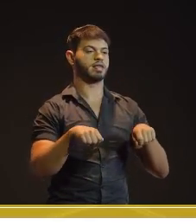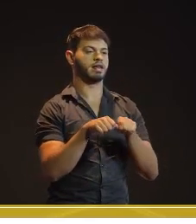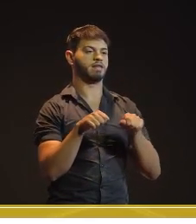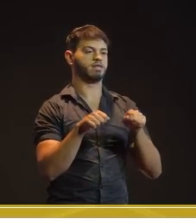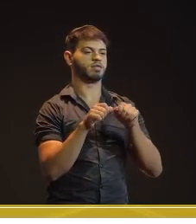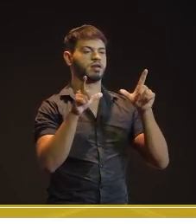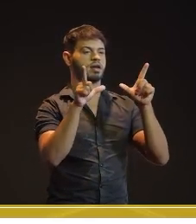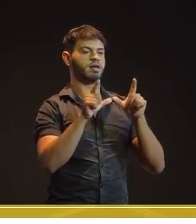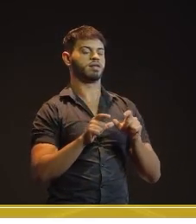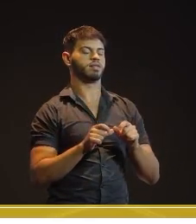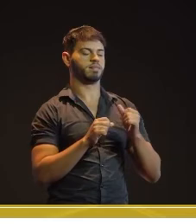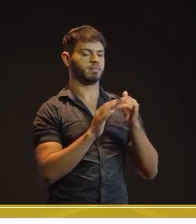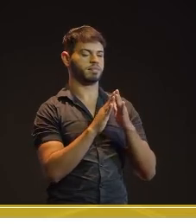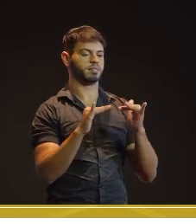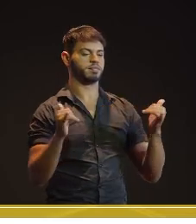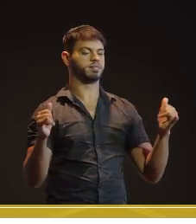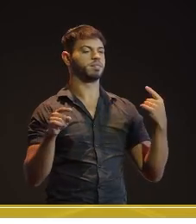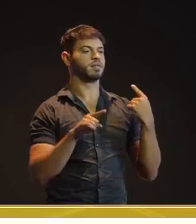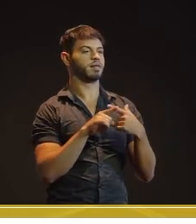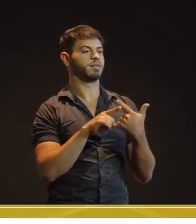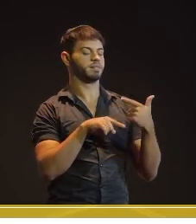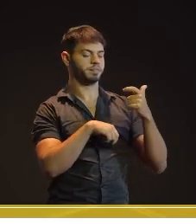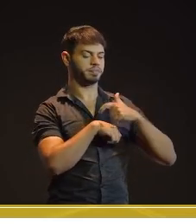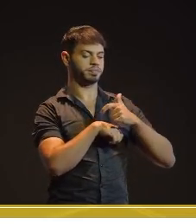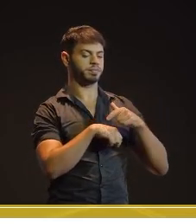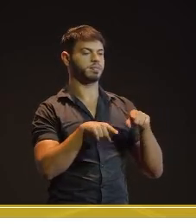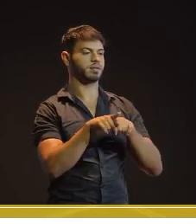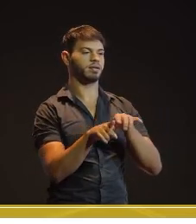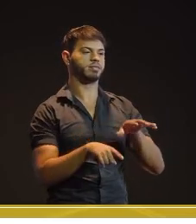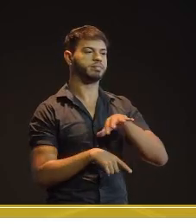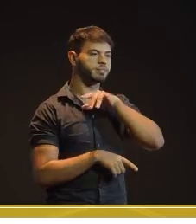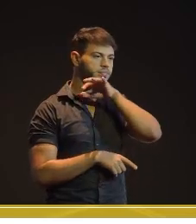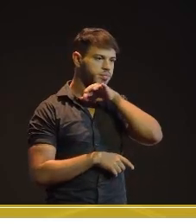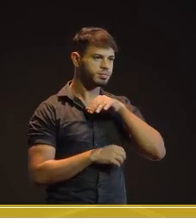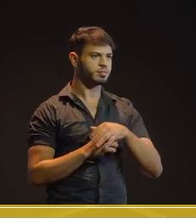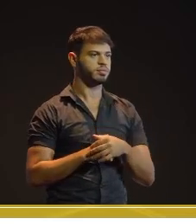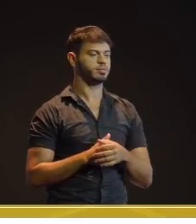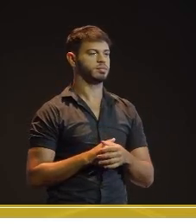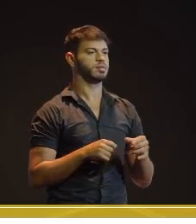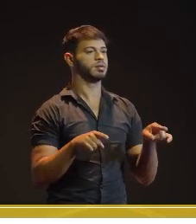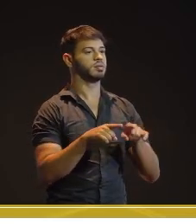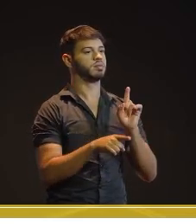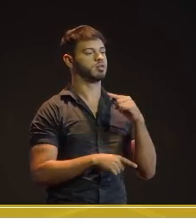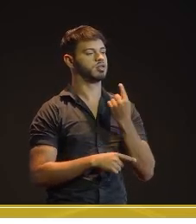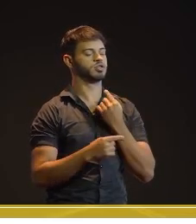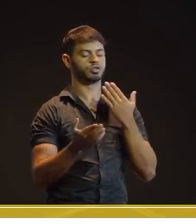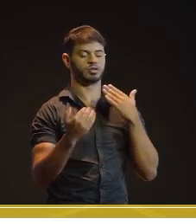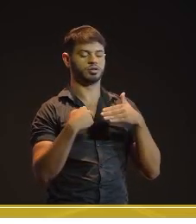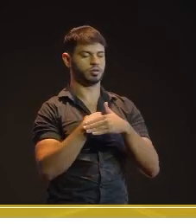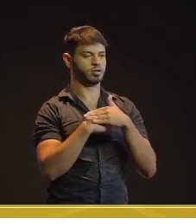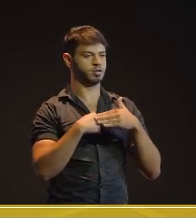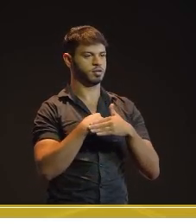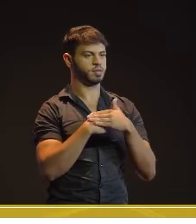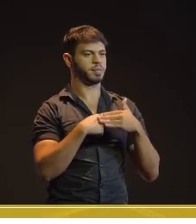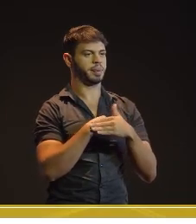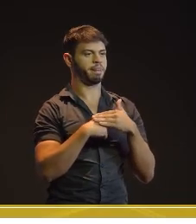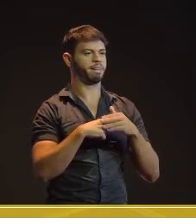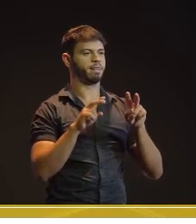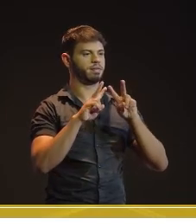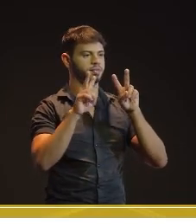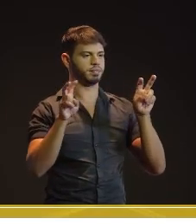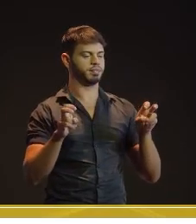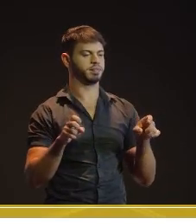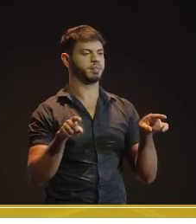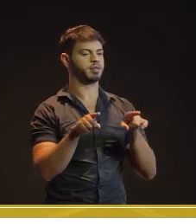menos energia do que deveriam, porque as estimativas foram ruins. E o que a gente conversou sobre inversores e módulos, que